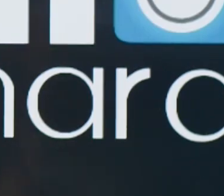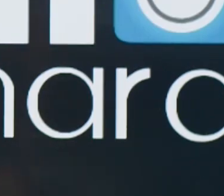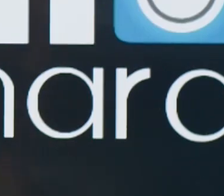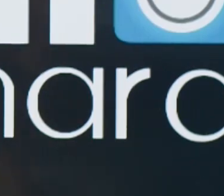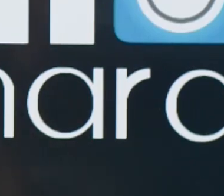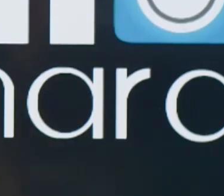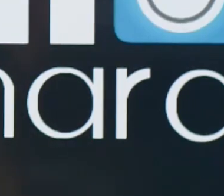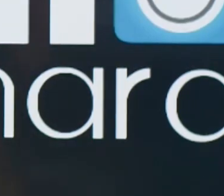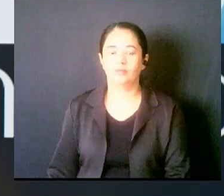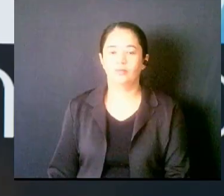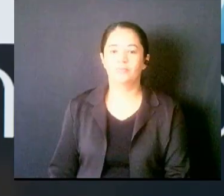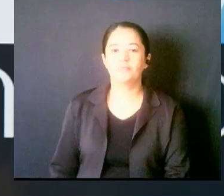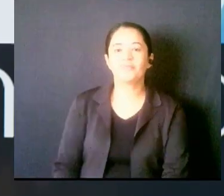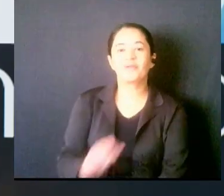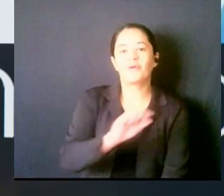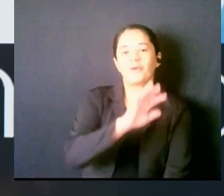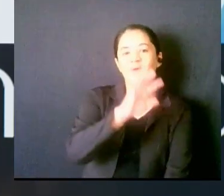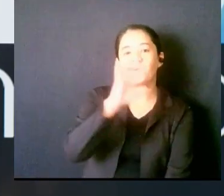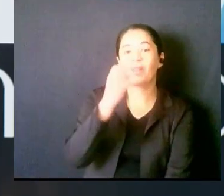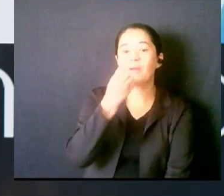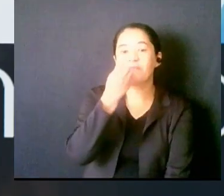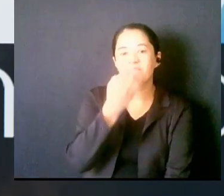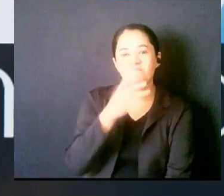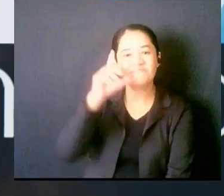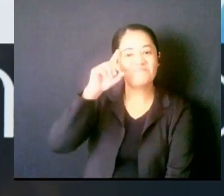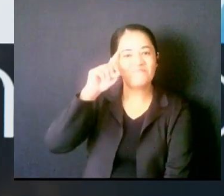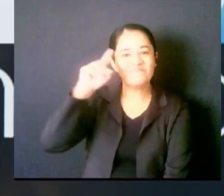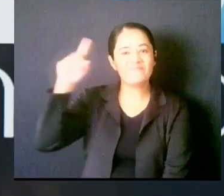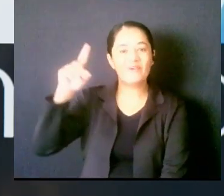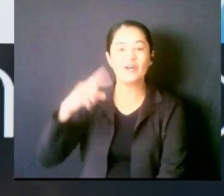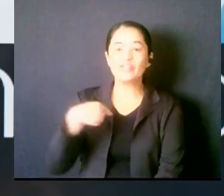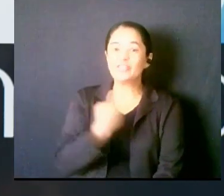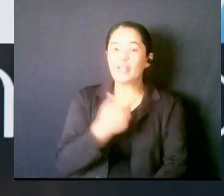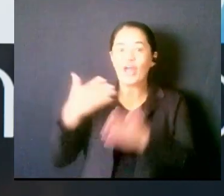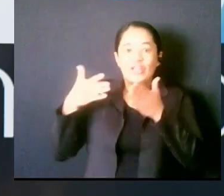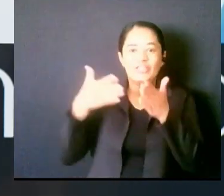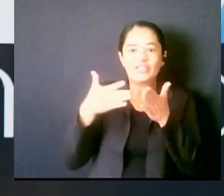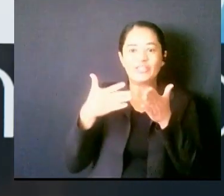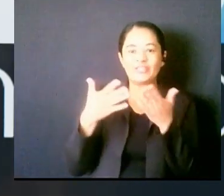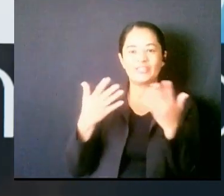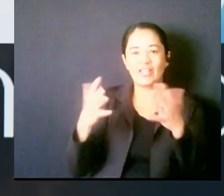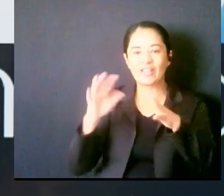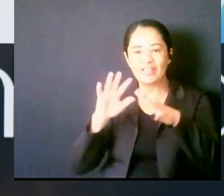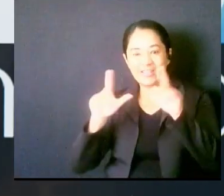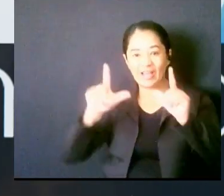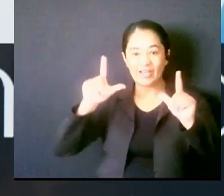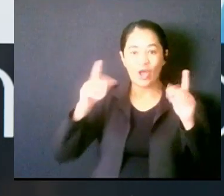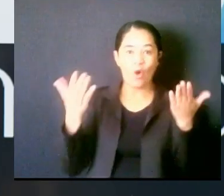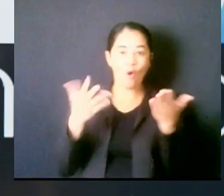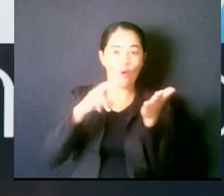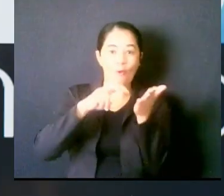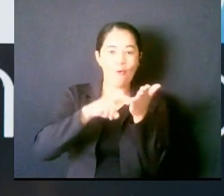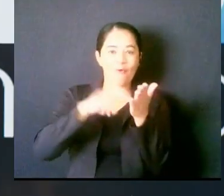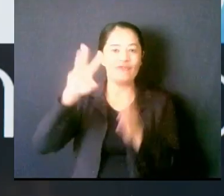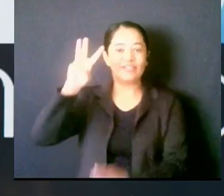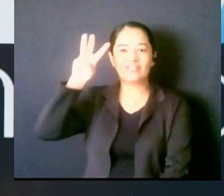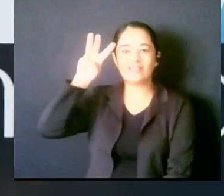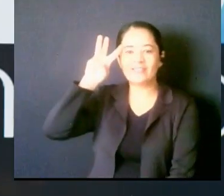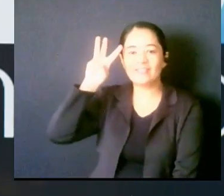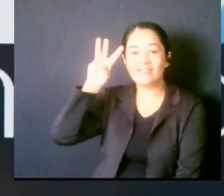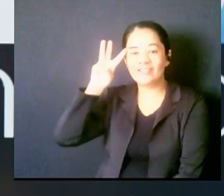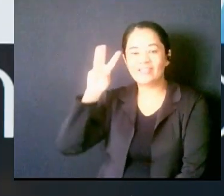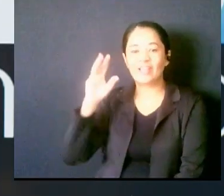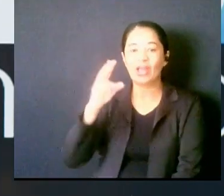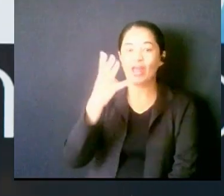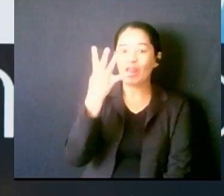Olá, muito bom dia! Estamos chegando com o Estúdio Câmara nesta manhã de terça-feira, dia 4 de